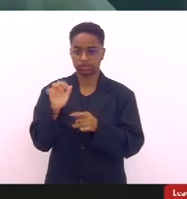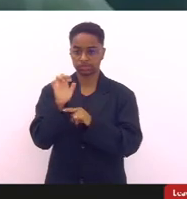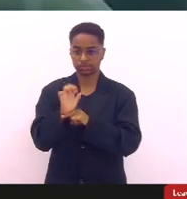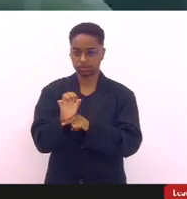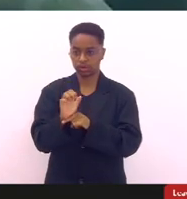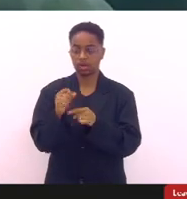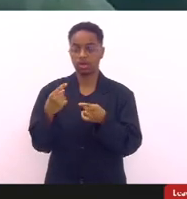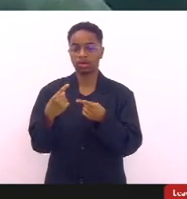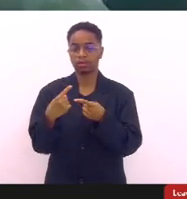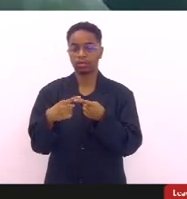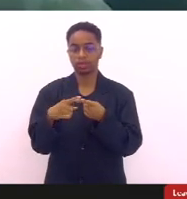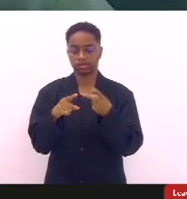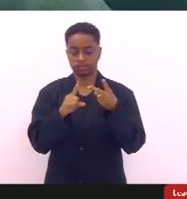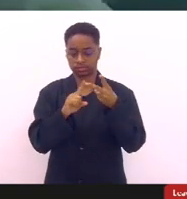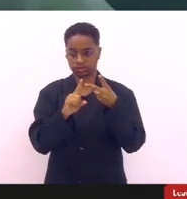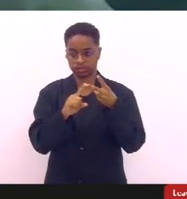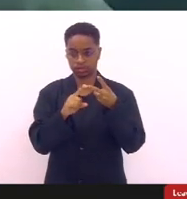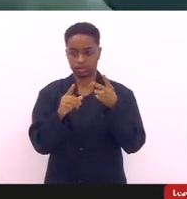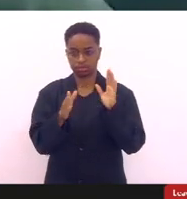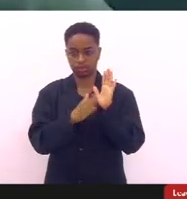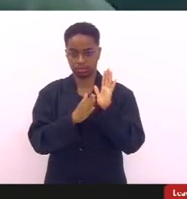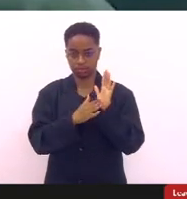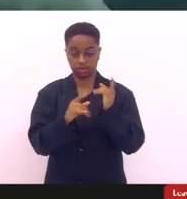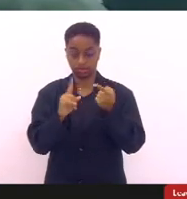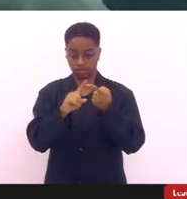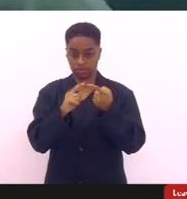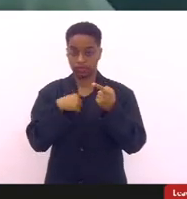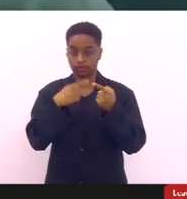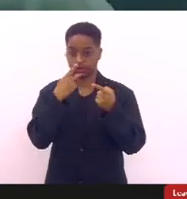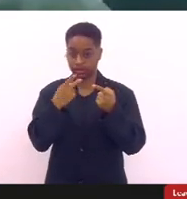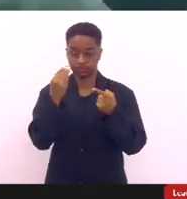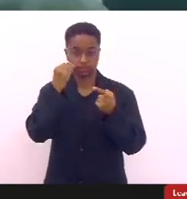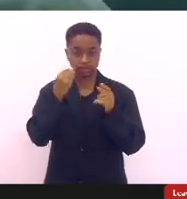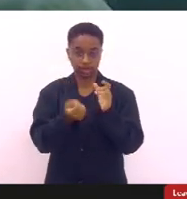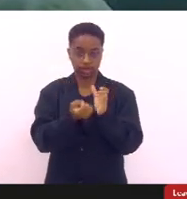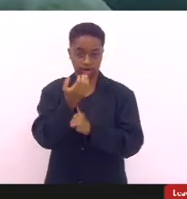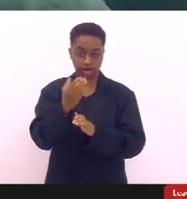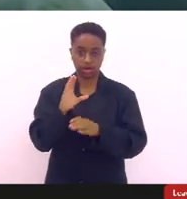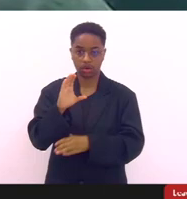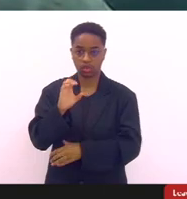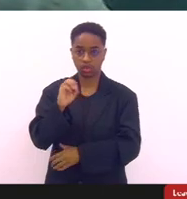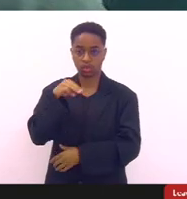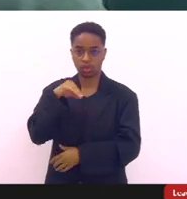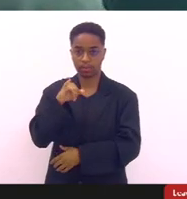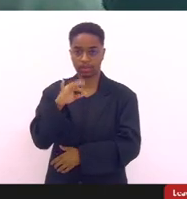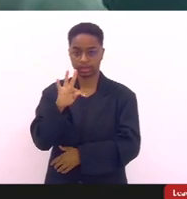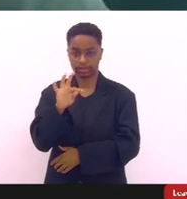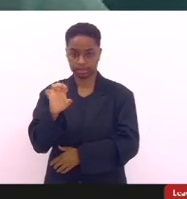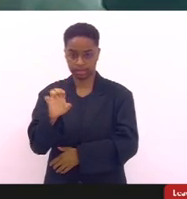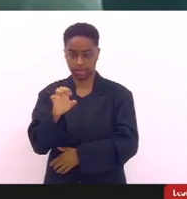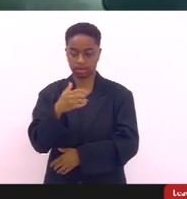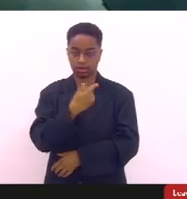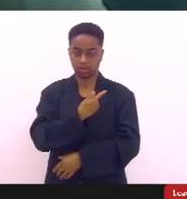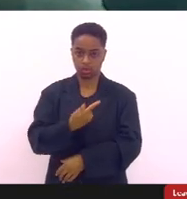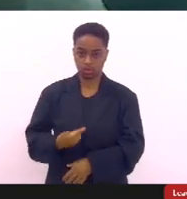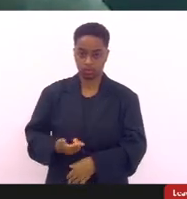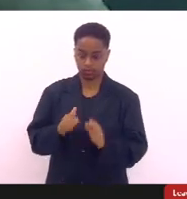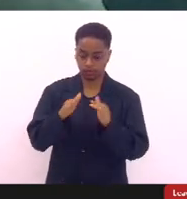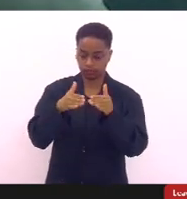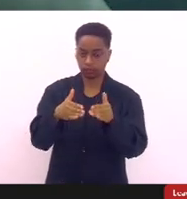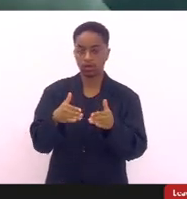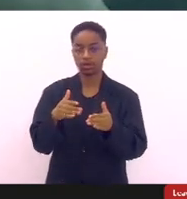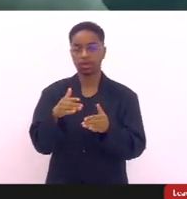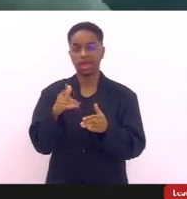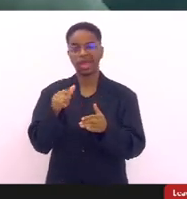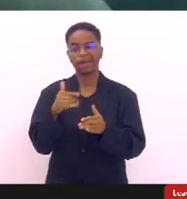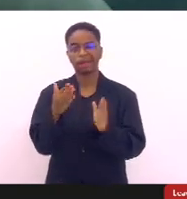essa segunda proposta, a primeira proposta que eu falei do comitê de governança, ela é uma